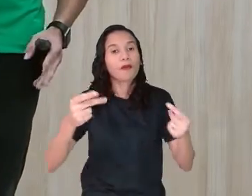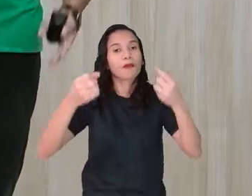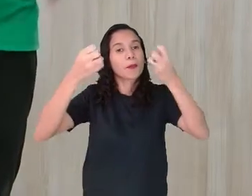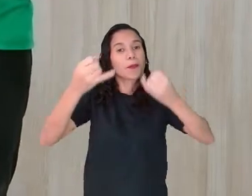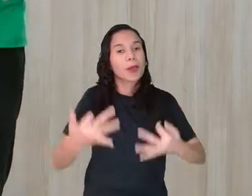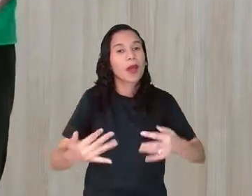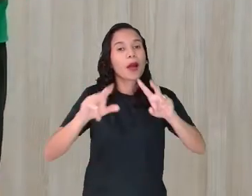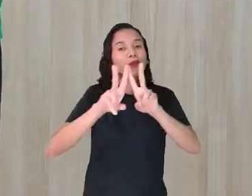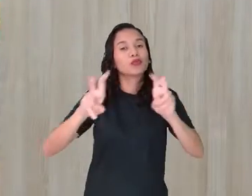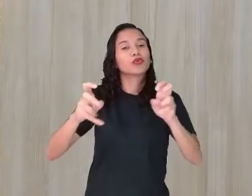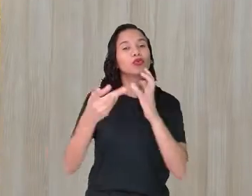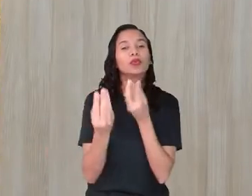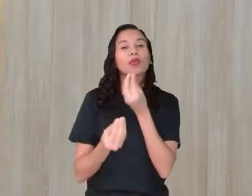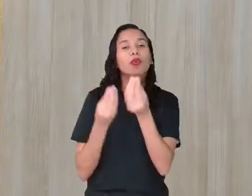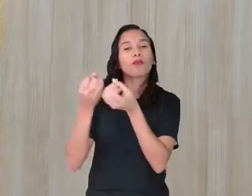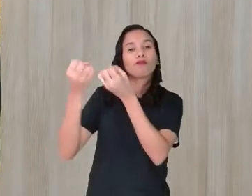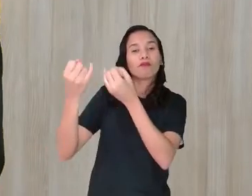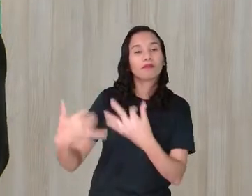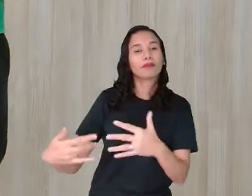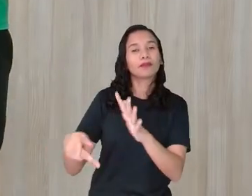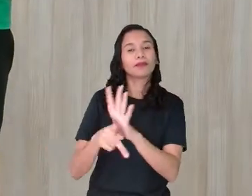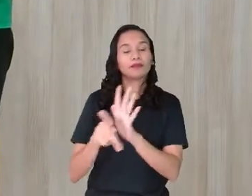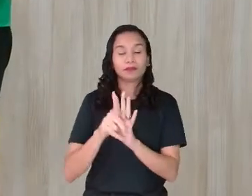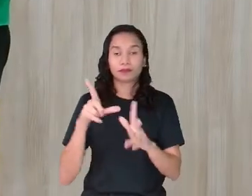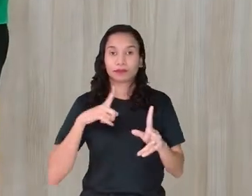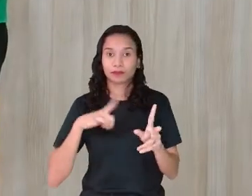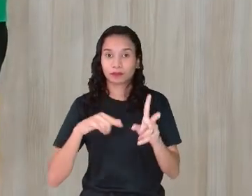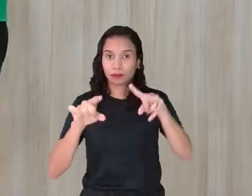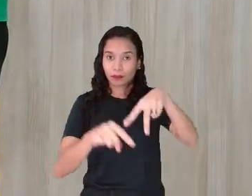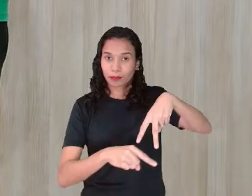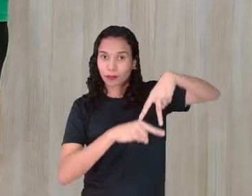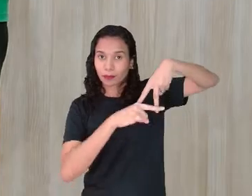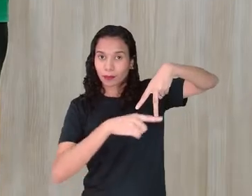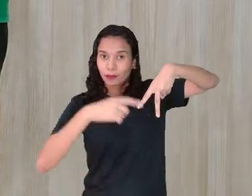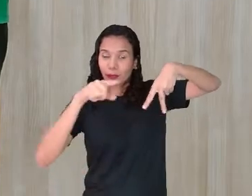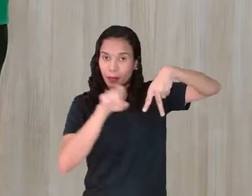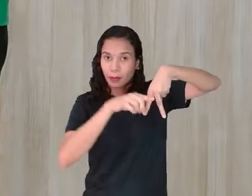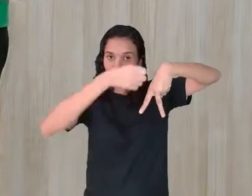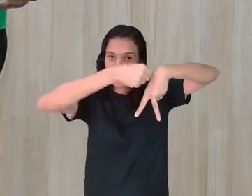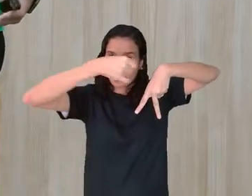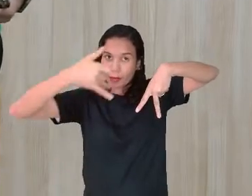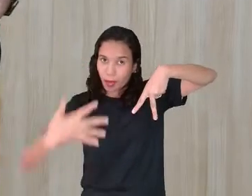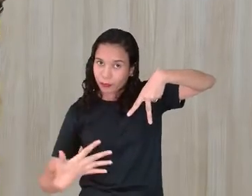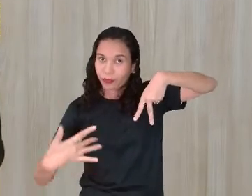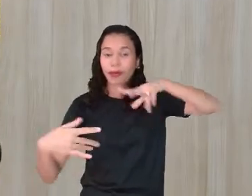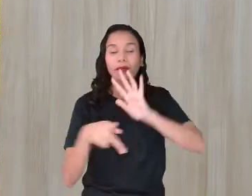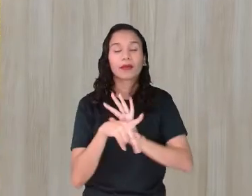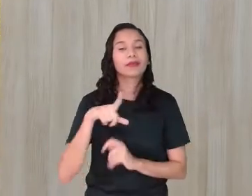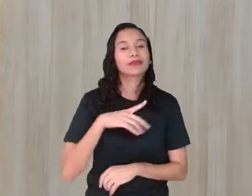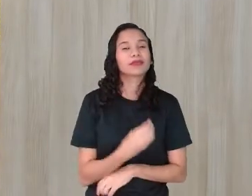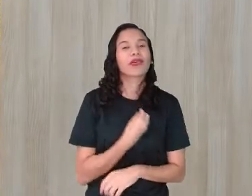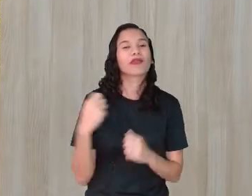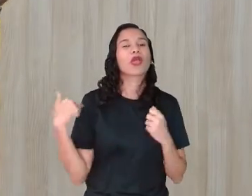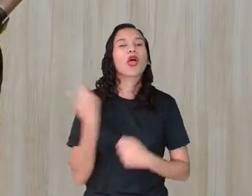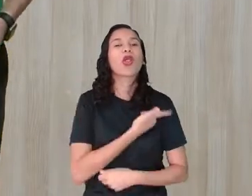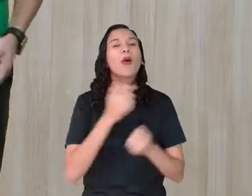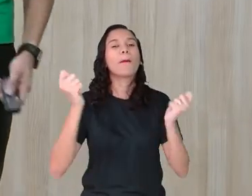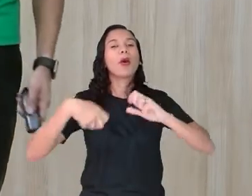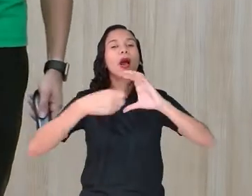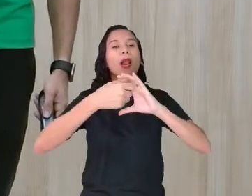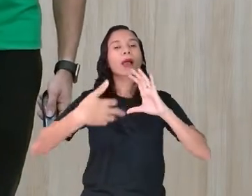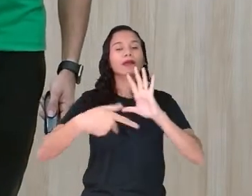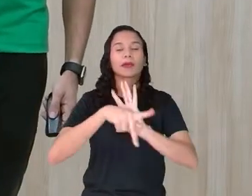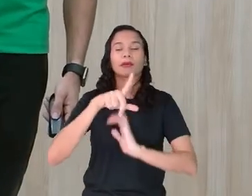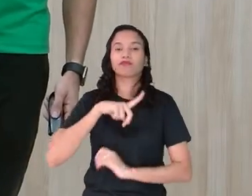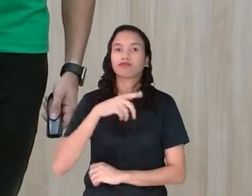pouco dessa definição dos triângulos e também das suas classificações. A gente pode classificar